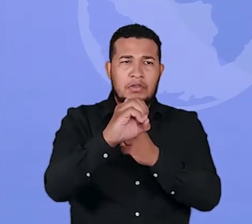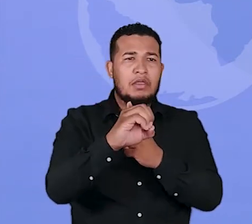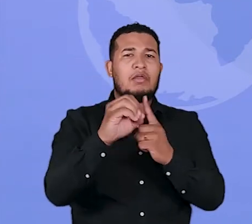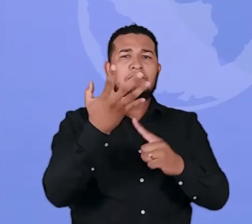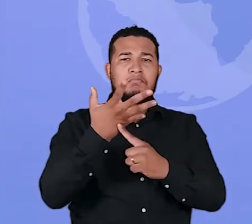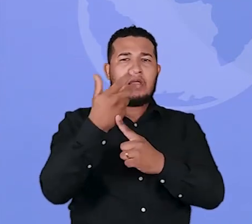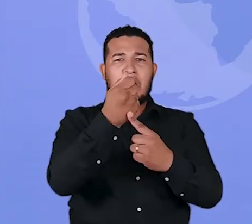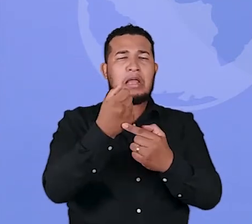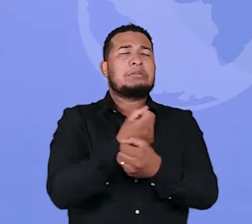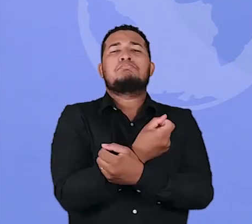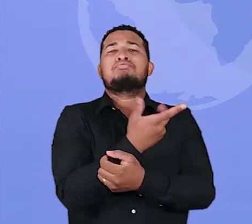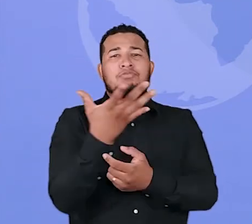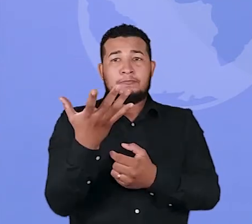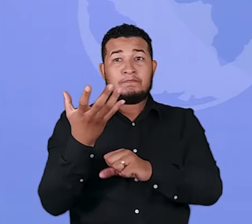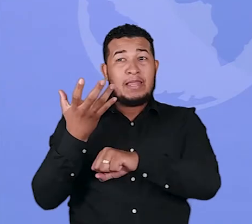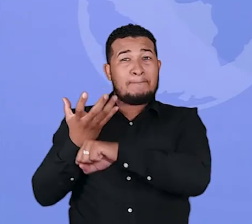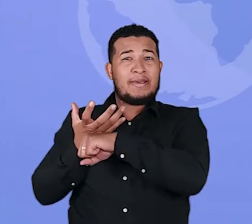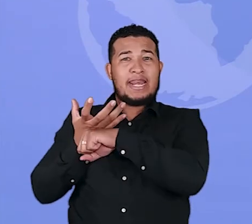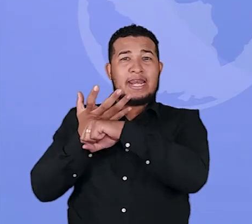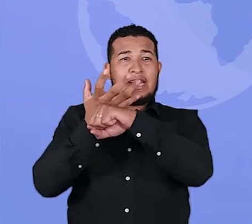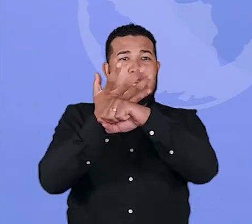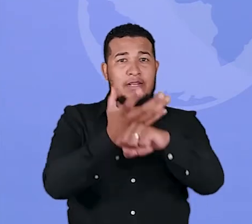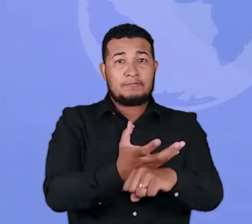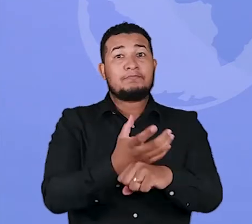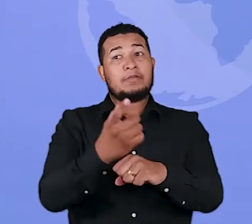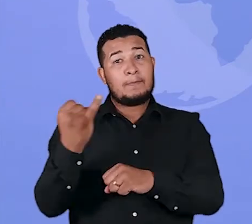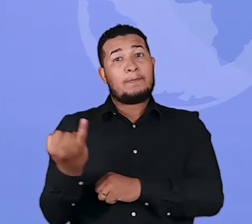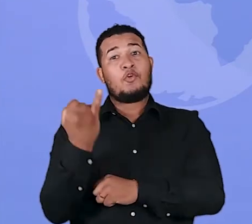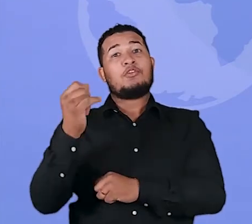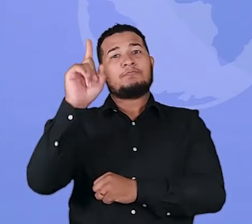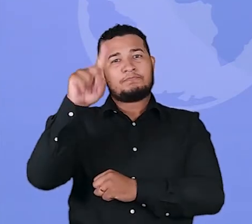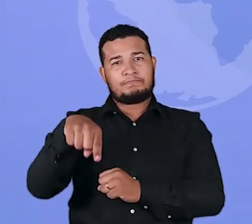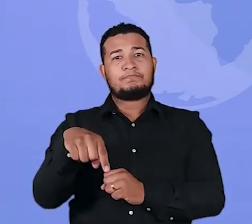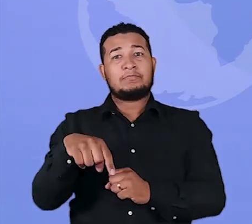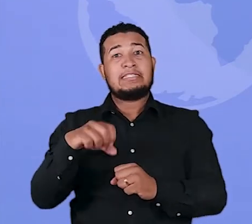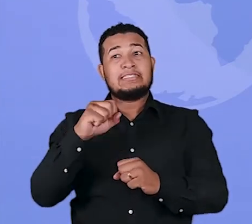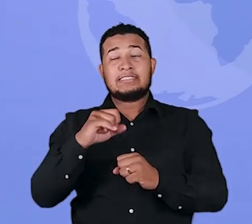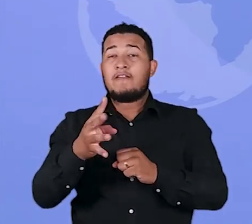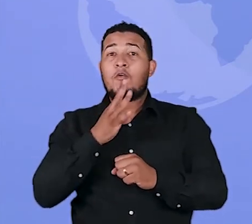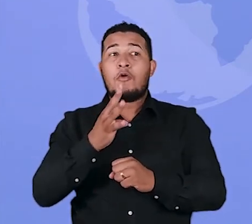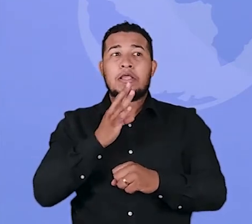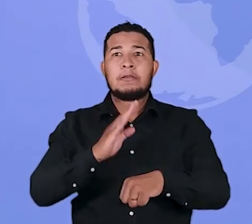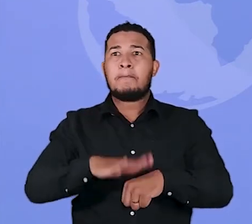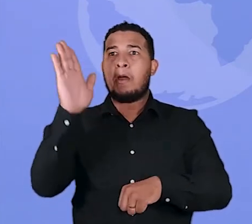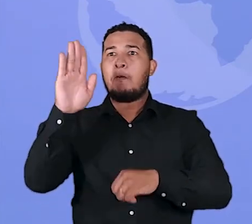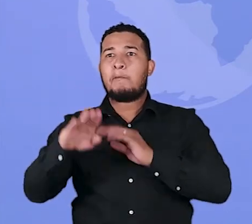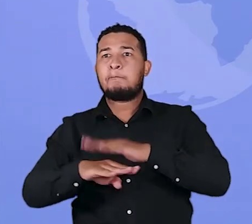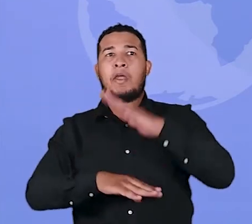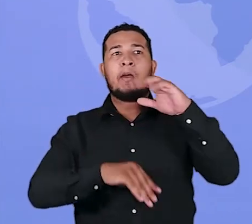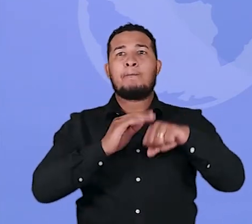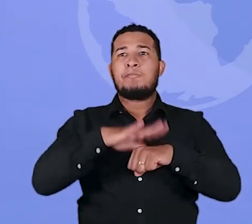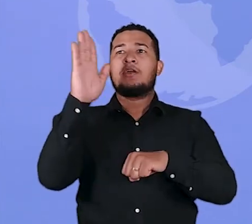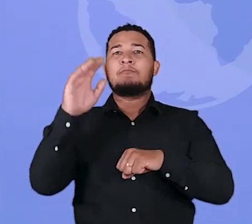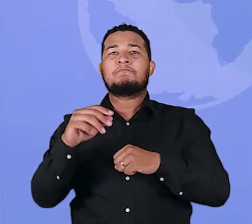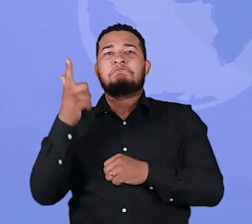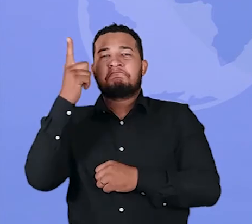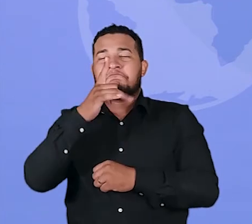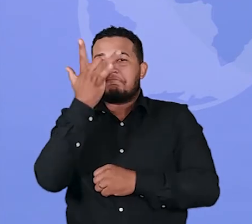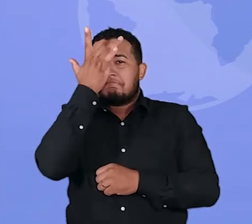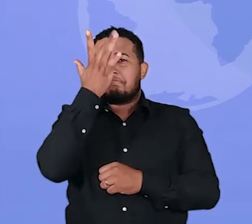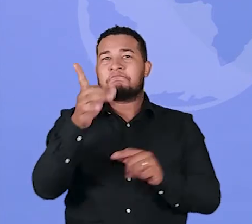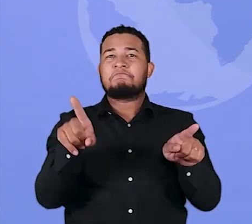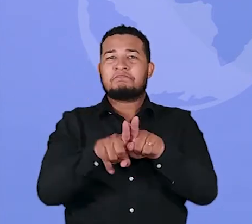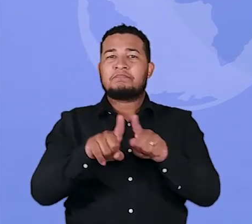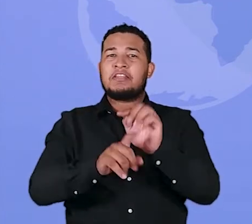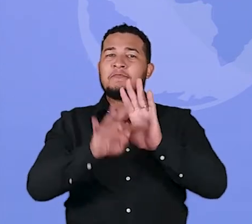geografia, artes, enfim. Todas as disciplinas têm a sua importância. Quanto mais você conhece, mais fácil é de